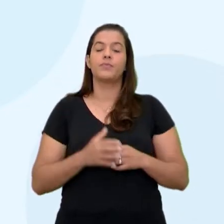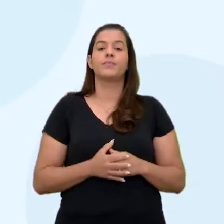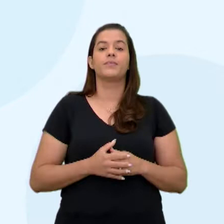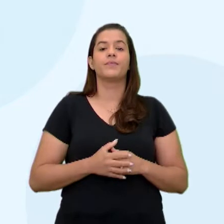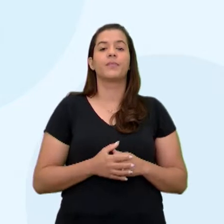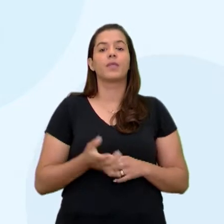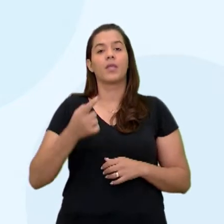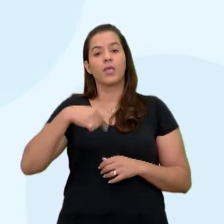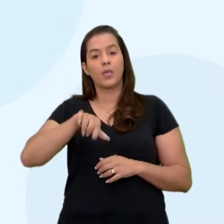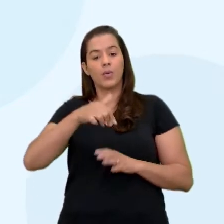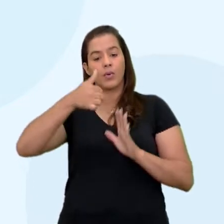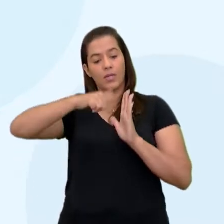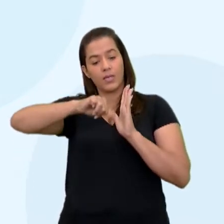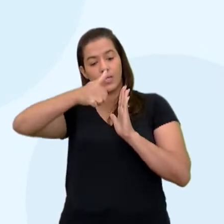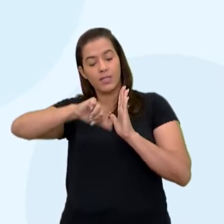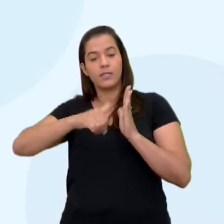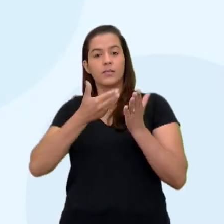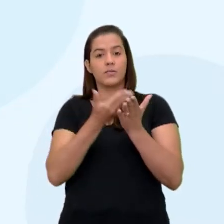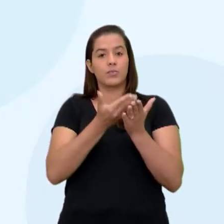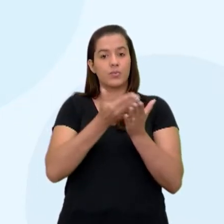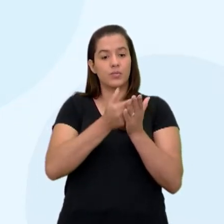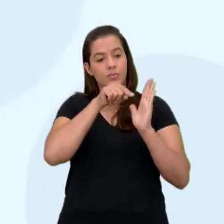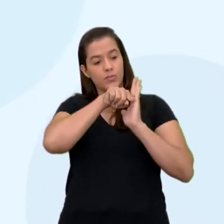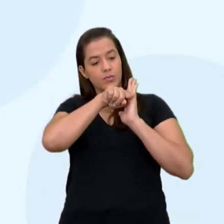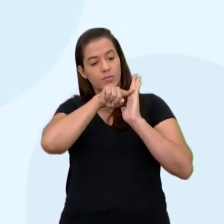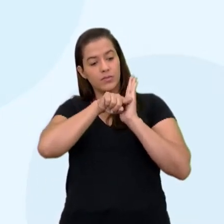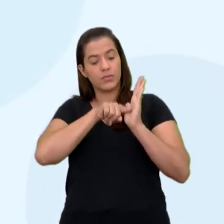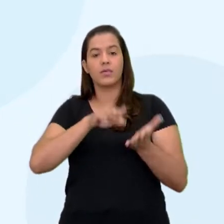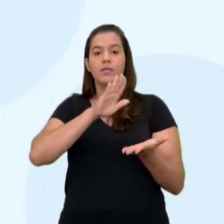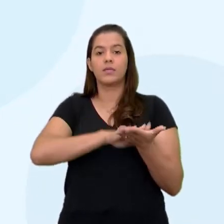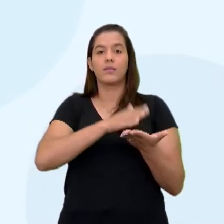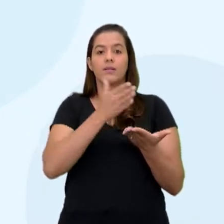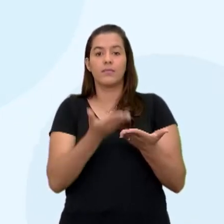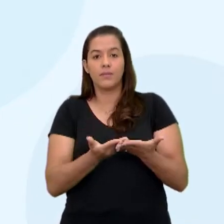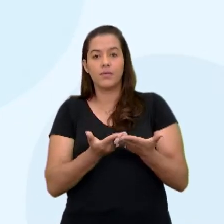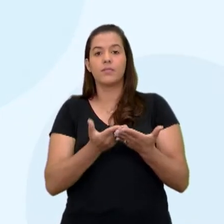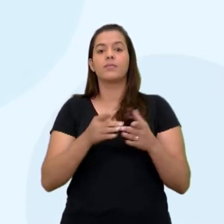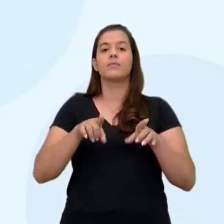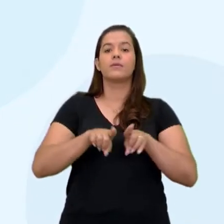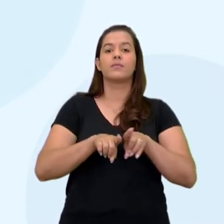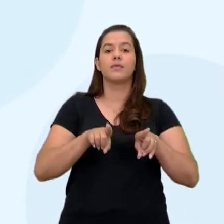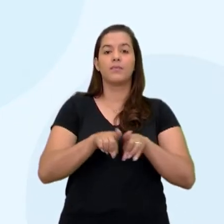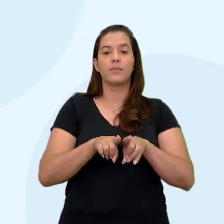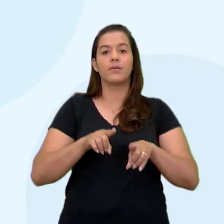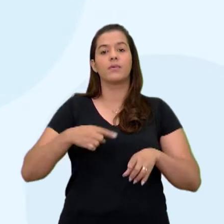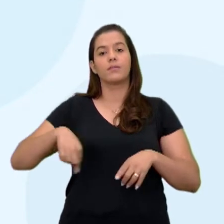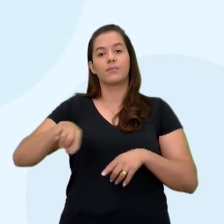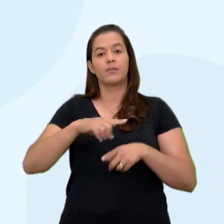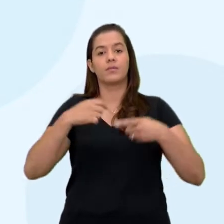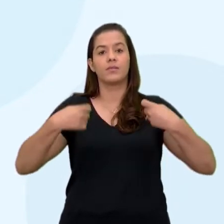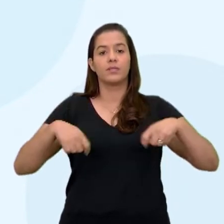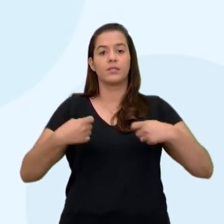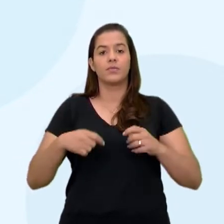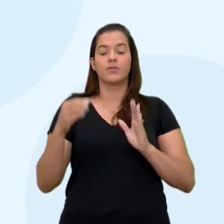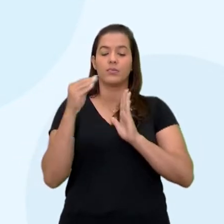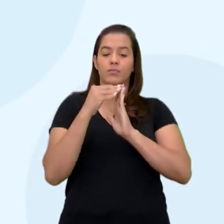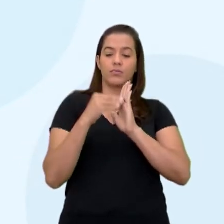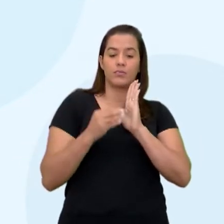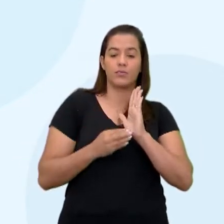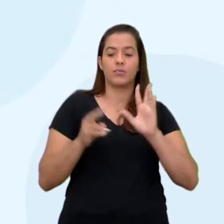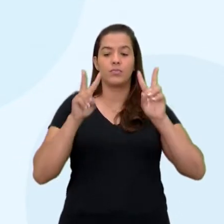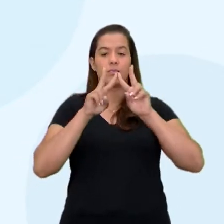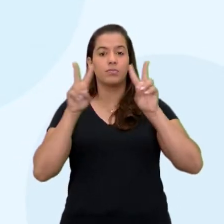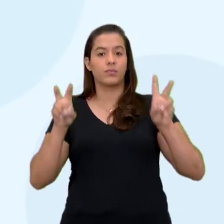a analiso, eu a interpreto e depois a reescrevo em tópicos.